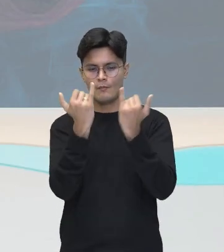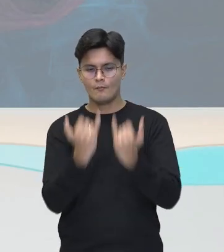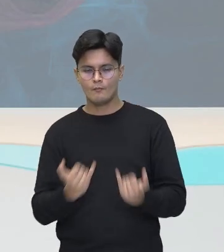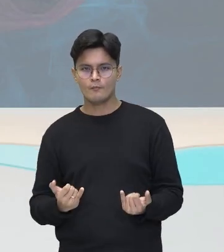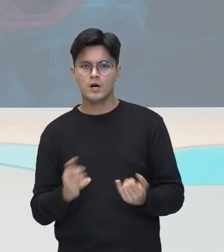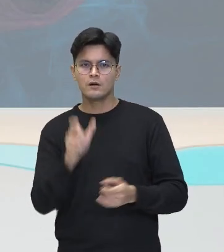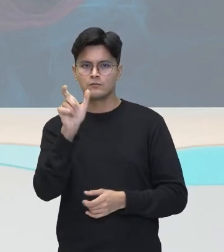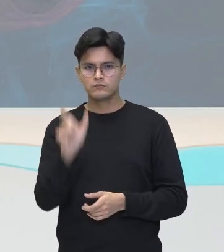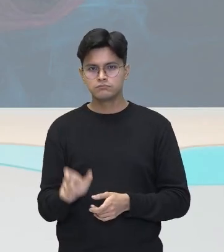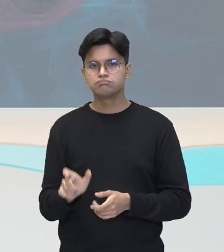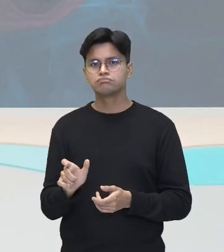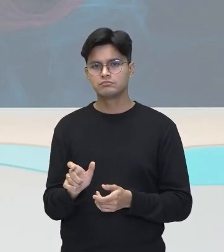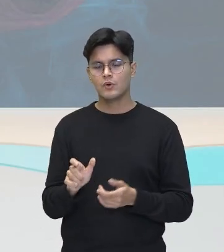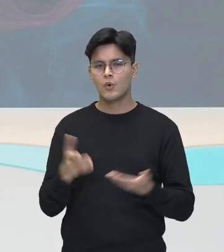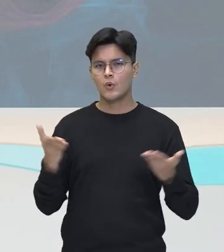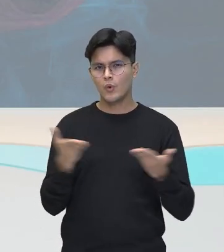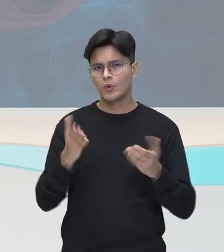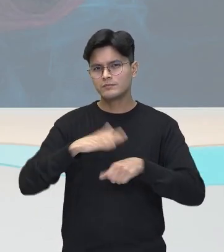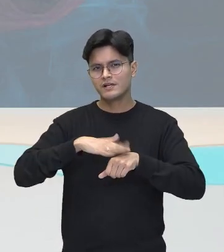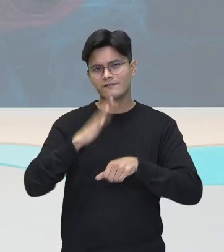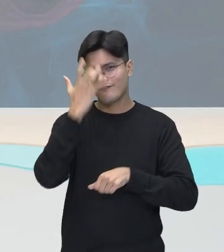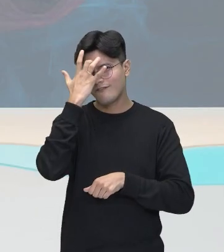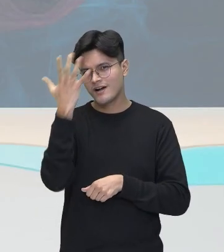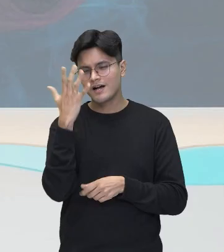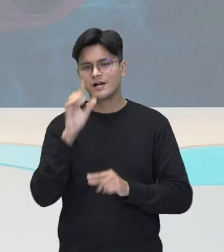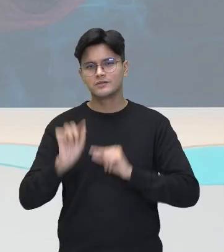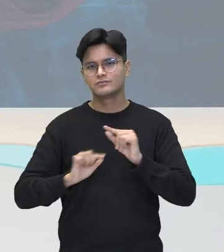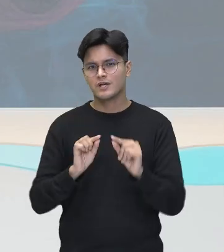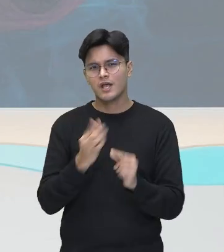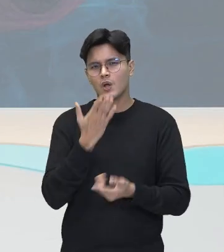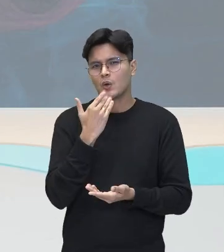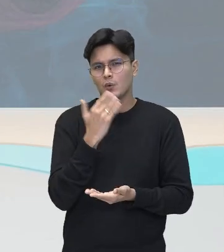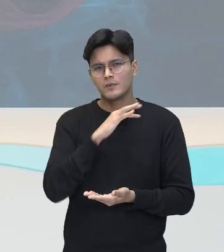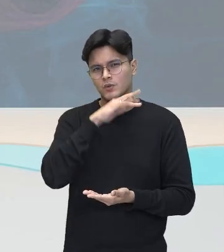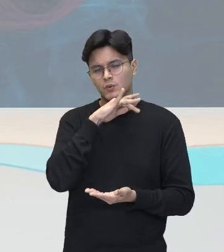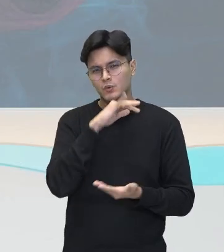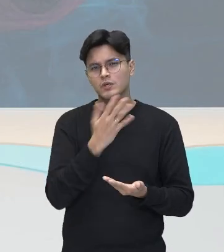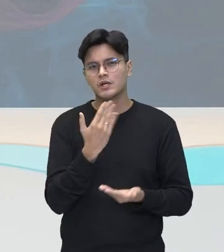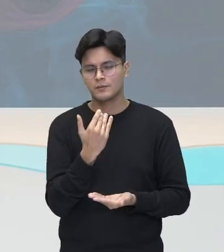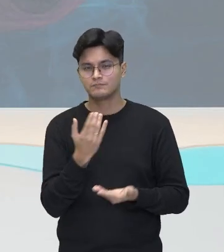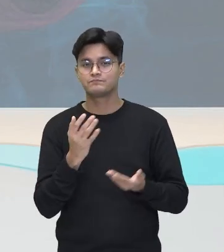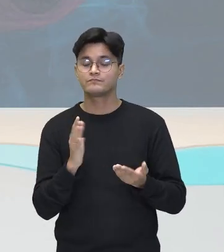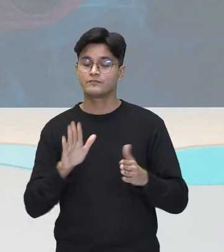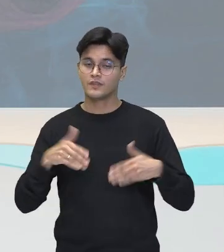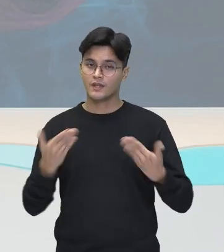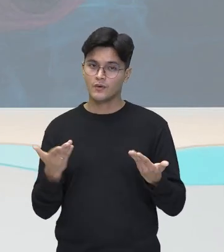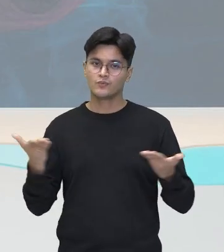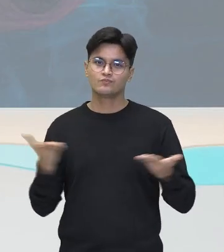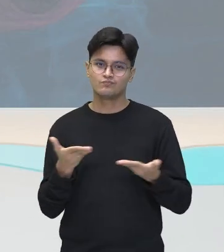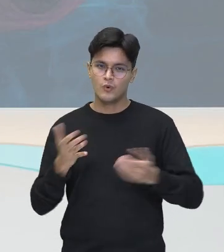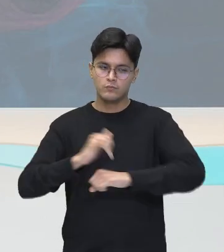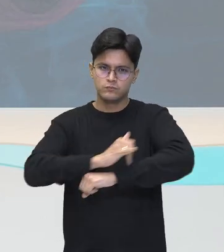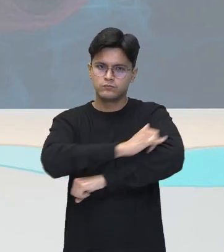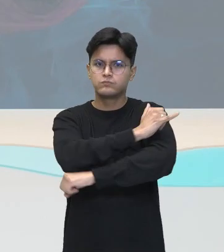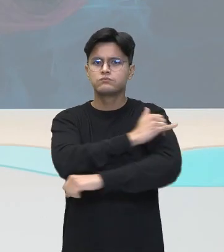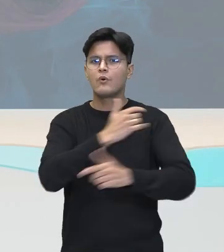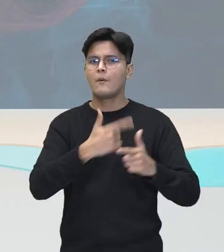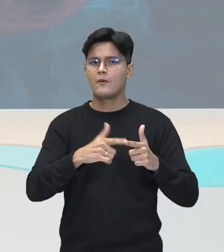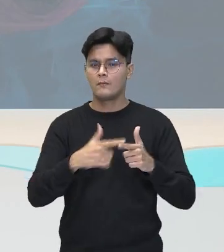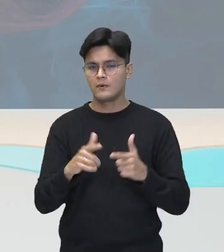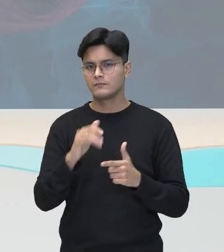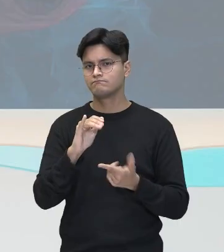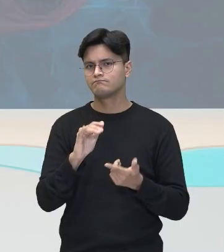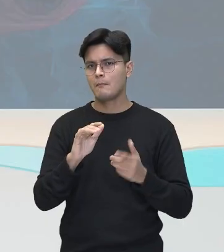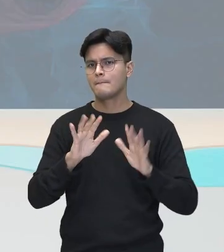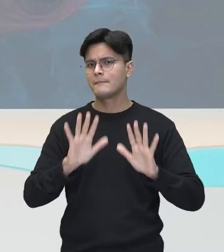essa facilidade como tem hoje, né? Então, hoje a obesidade se tornou um grande problema. Professor, o que é obesidade? Vai aparecer para vocês